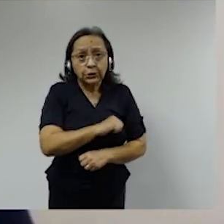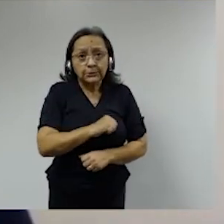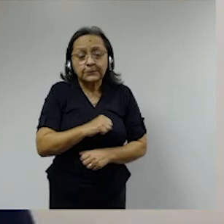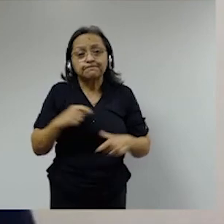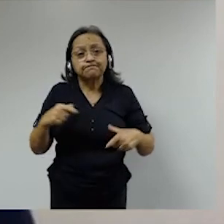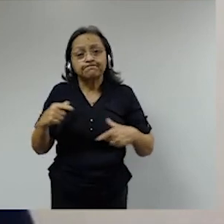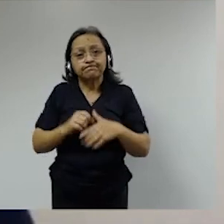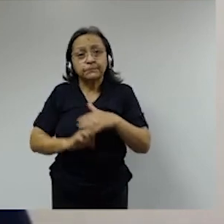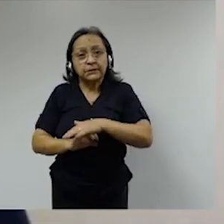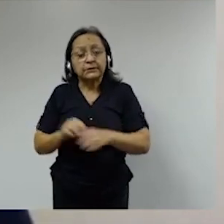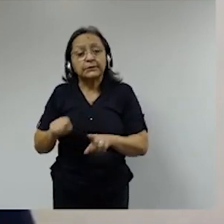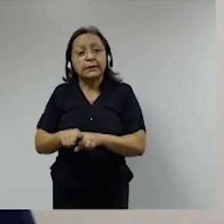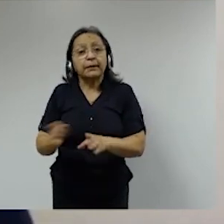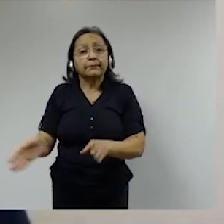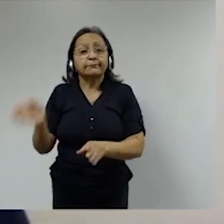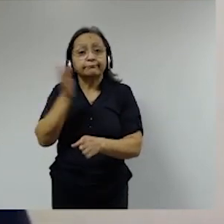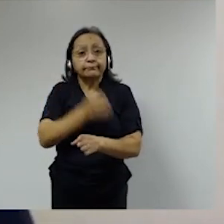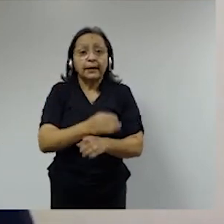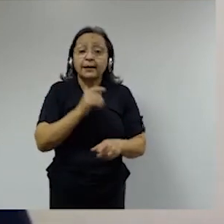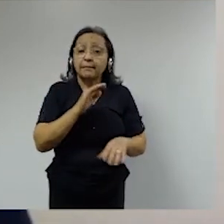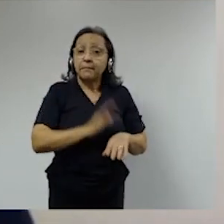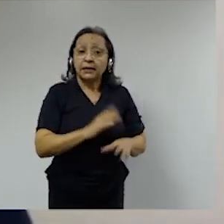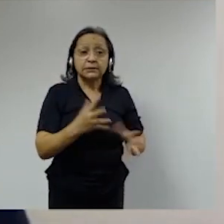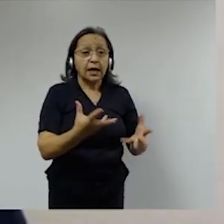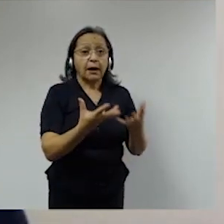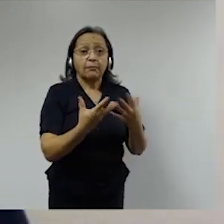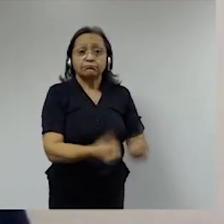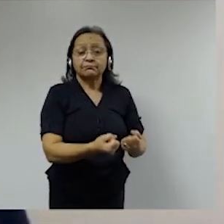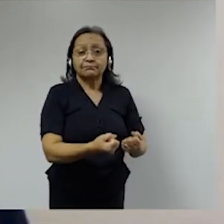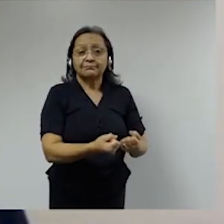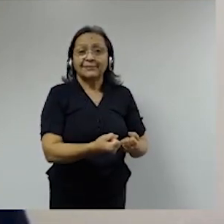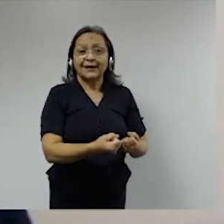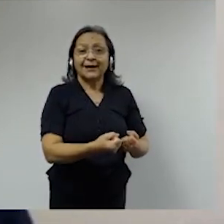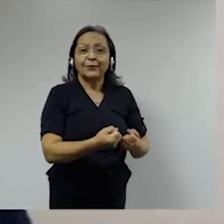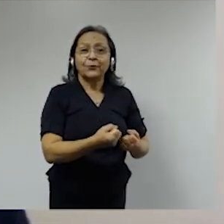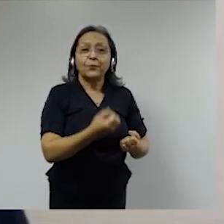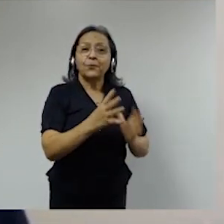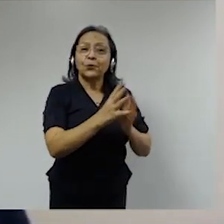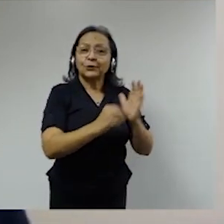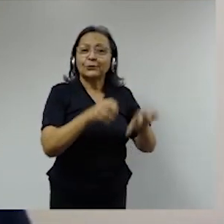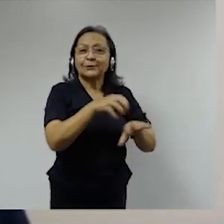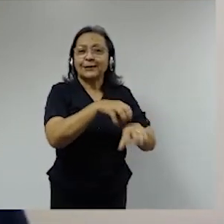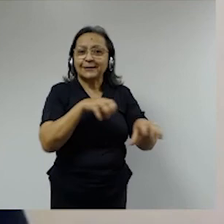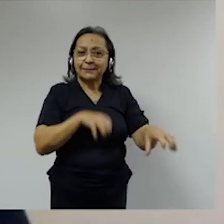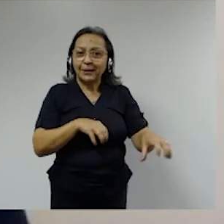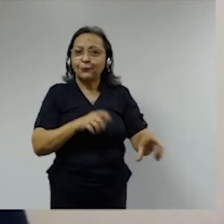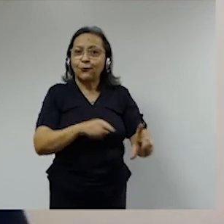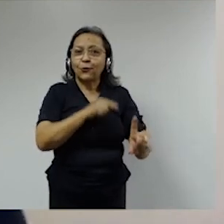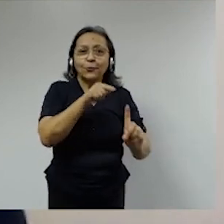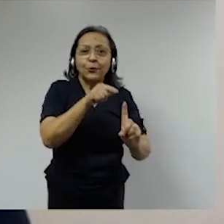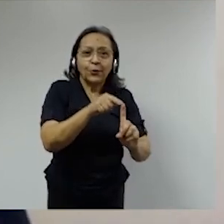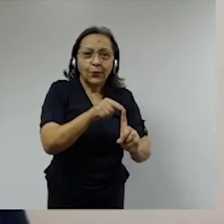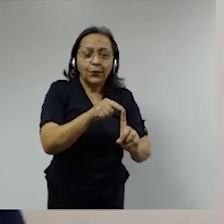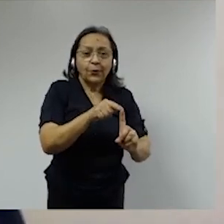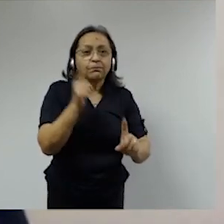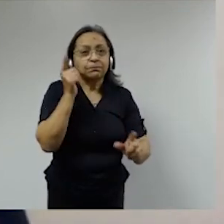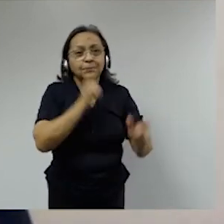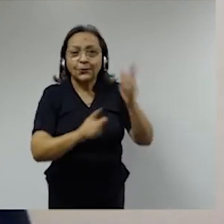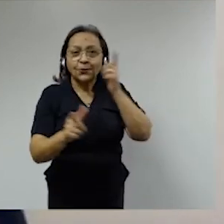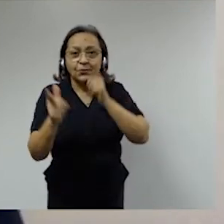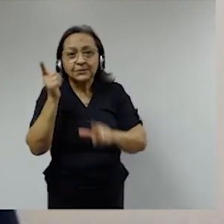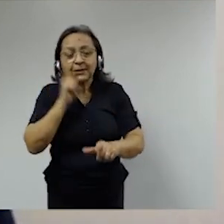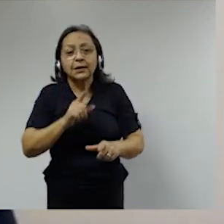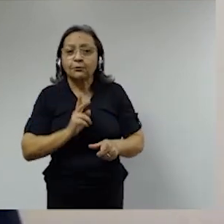por outro lado, as que mais abraçaram a modalidade de teletrabalho, visando exatamente conseguir manter